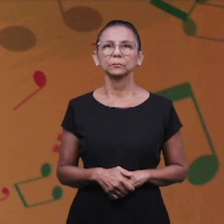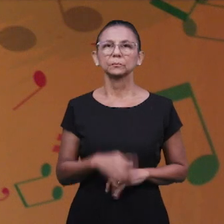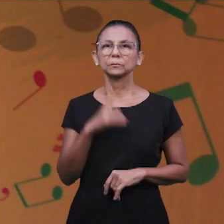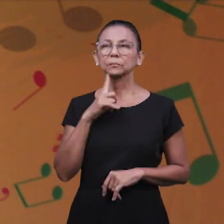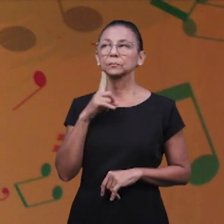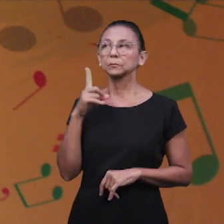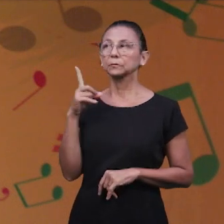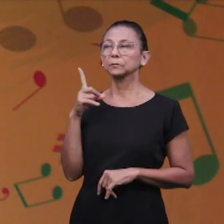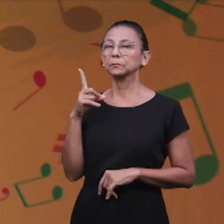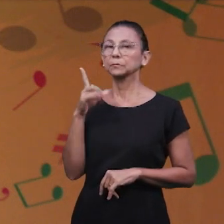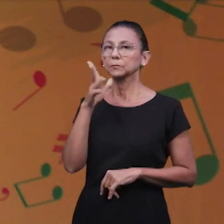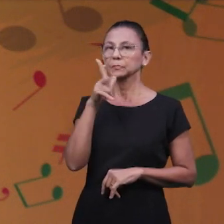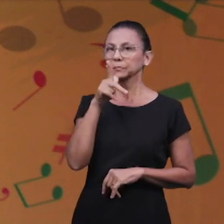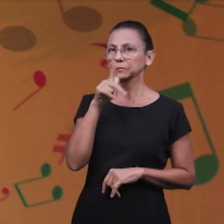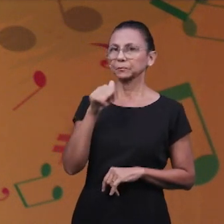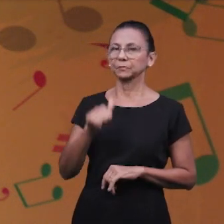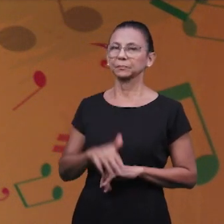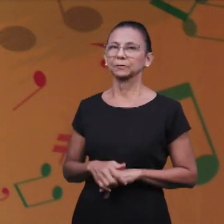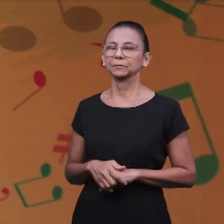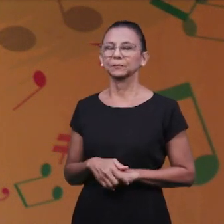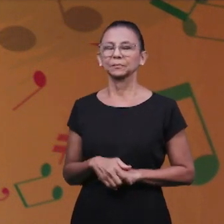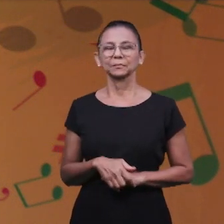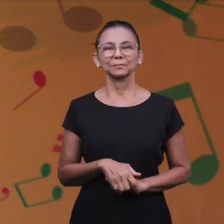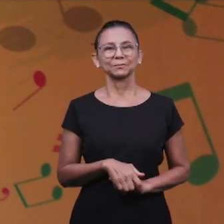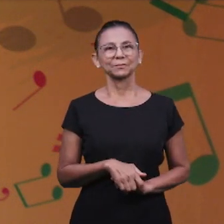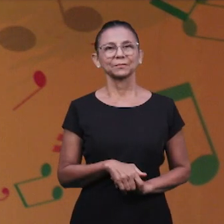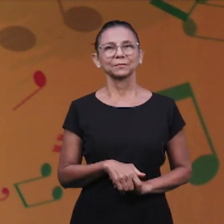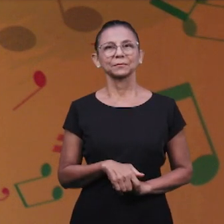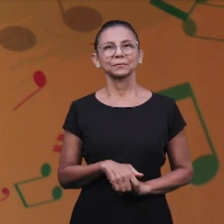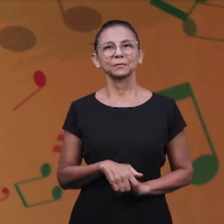A tia vai passar essa primeira vez devagar.